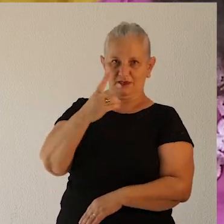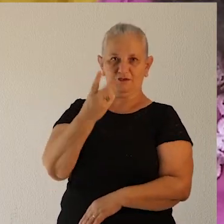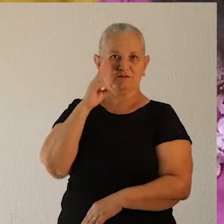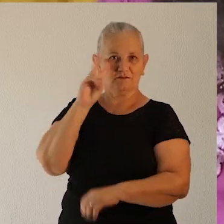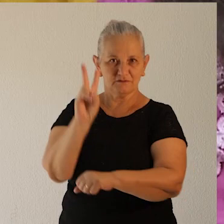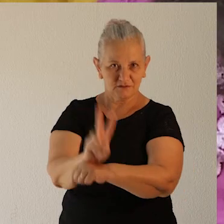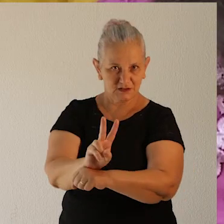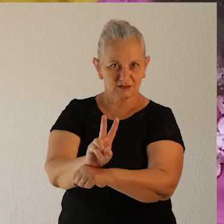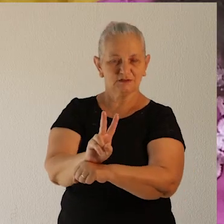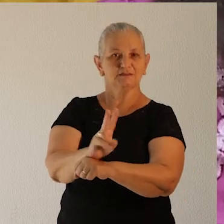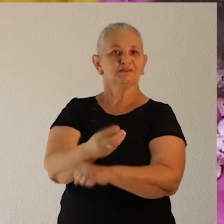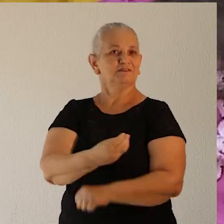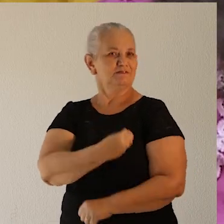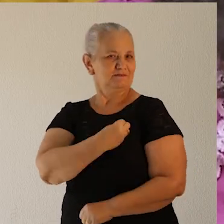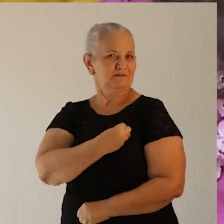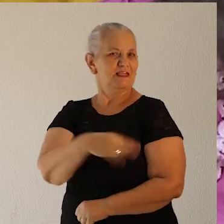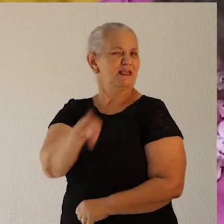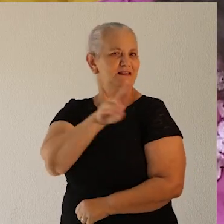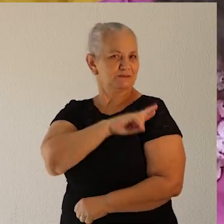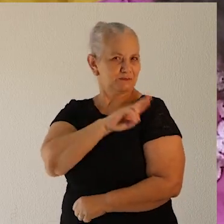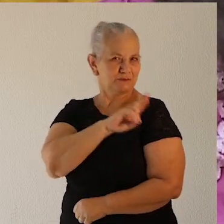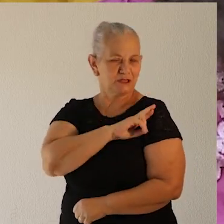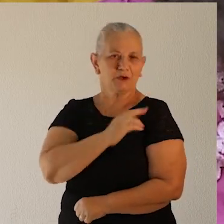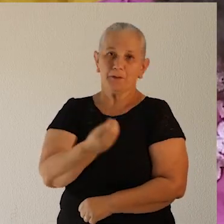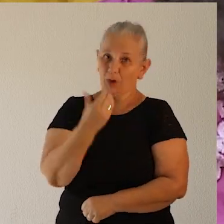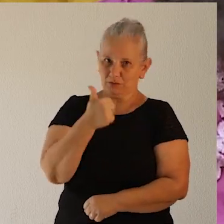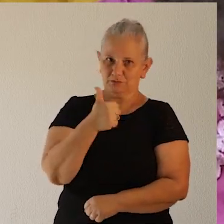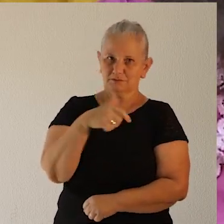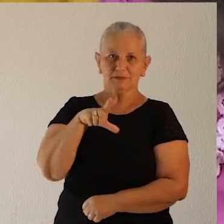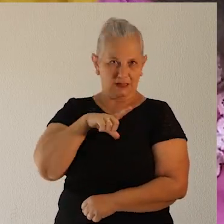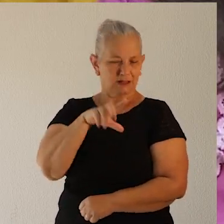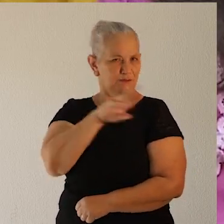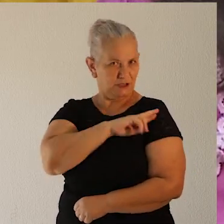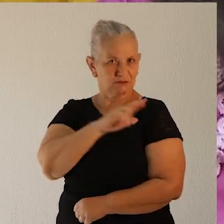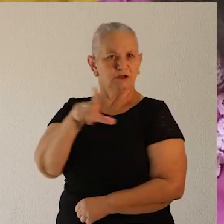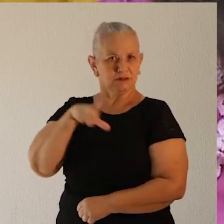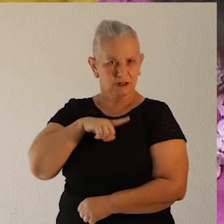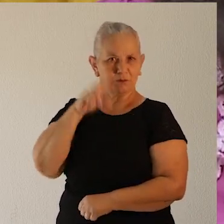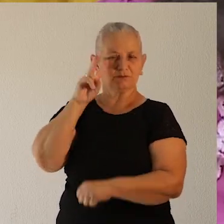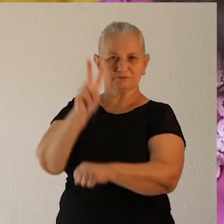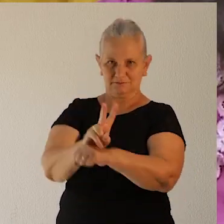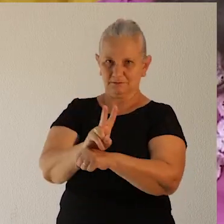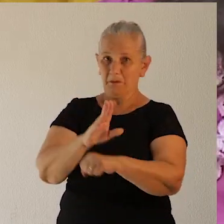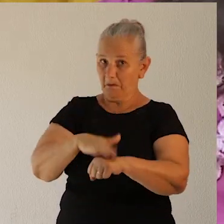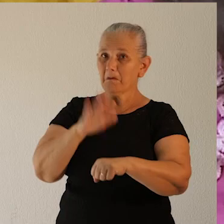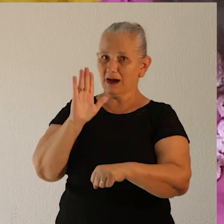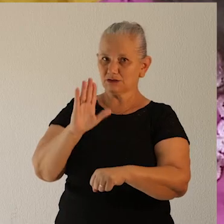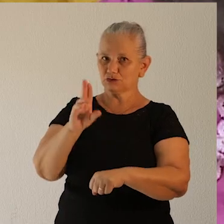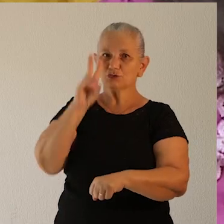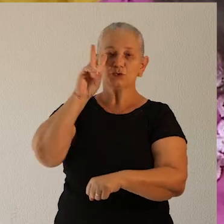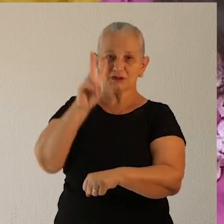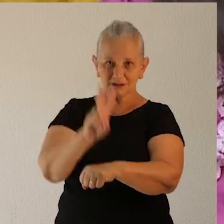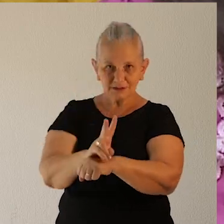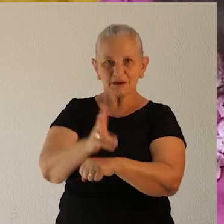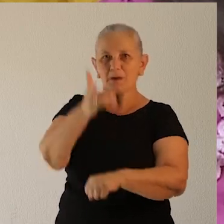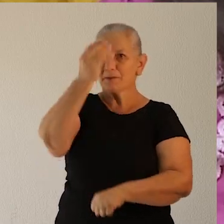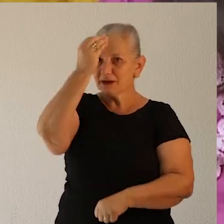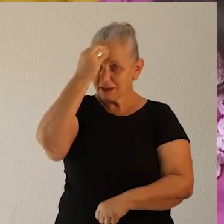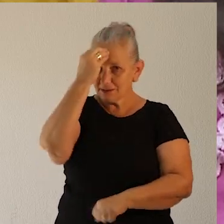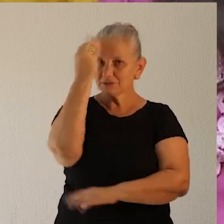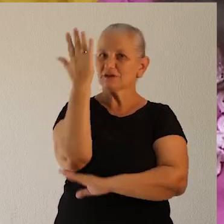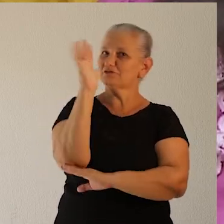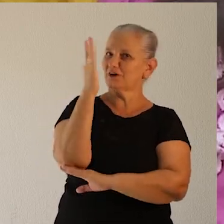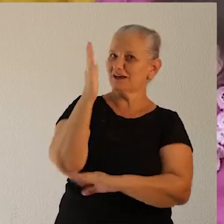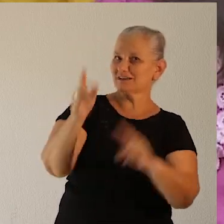destruição. Respeito é bom, se há respeito, há proteção. Quanto mais cuidamos, mais aprendemos a ser da floresta